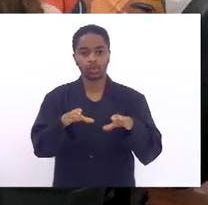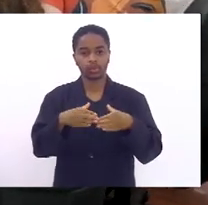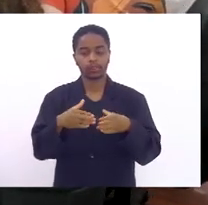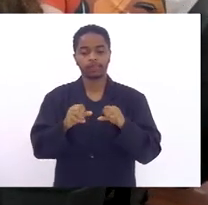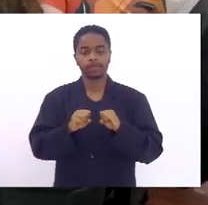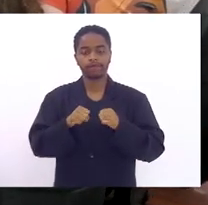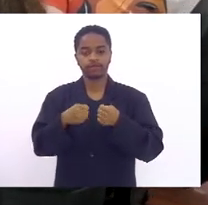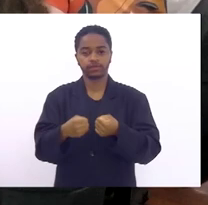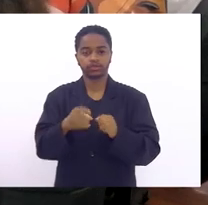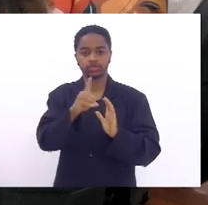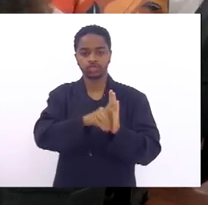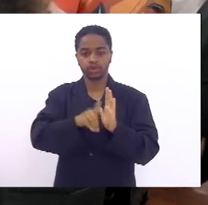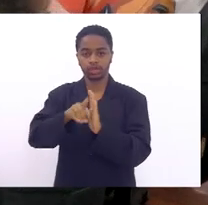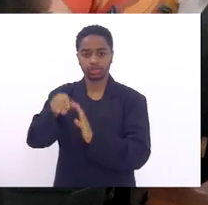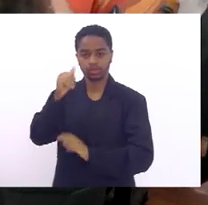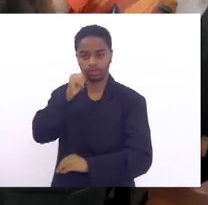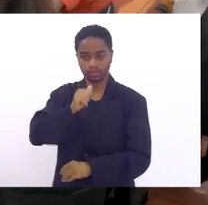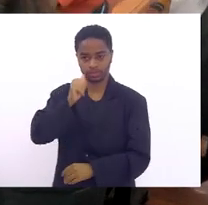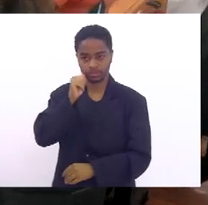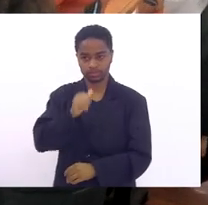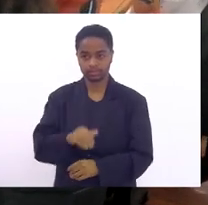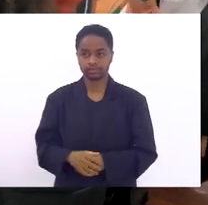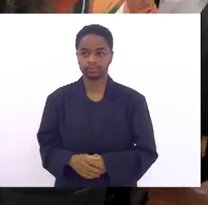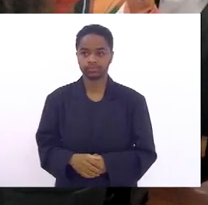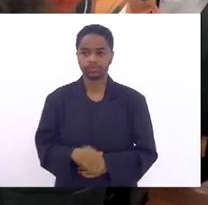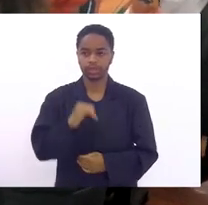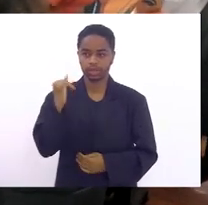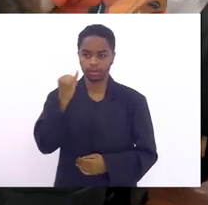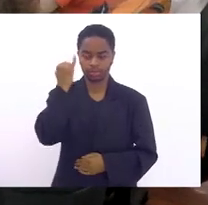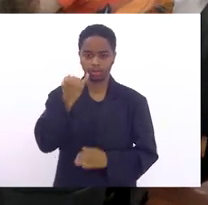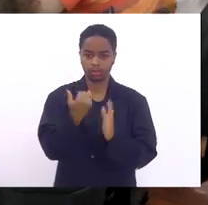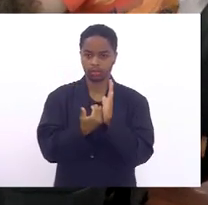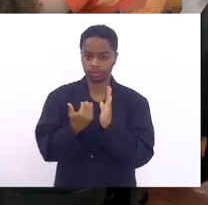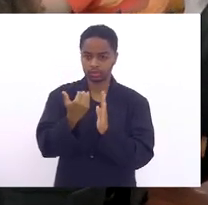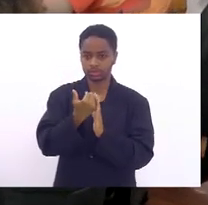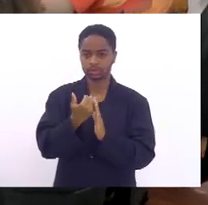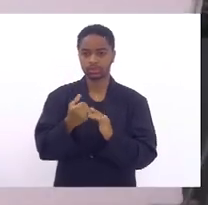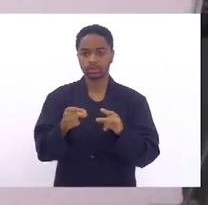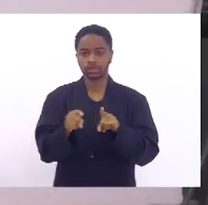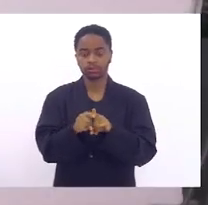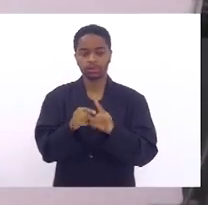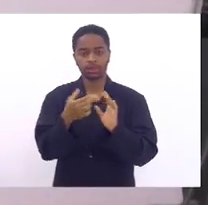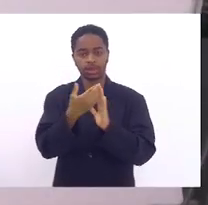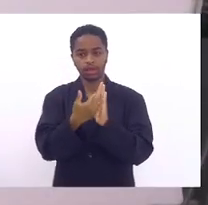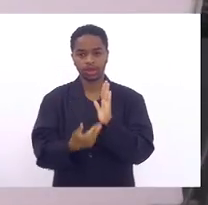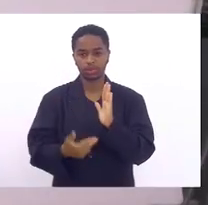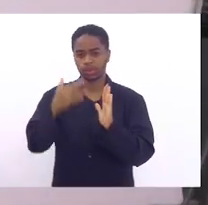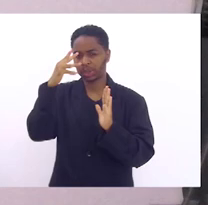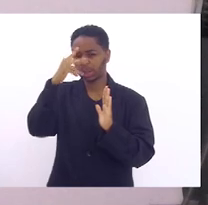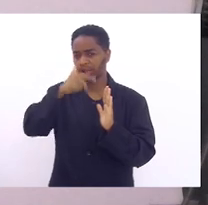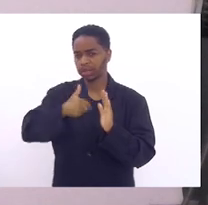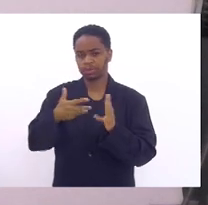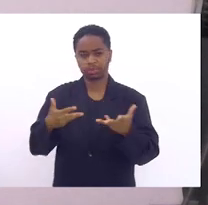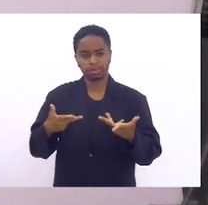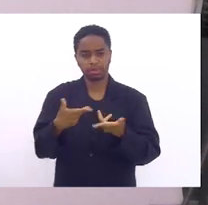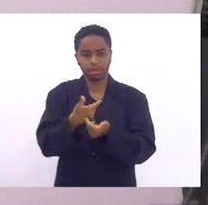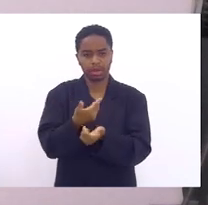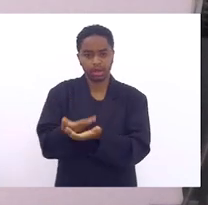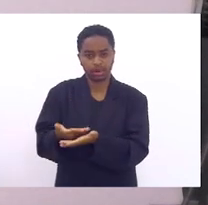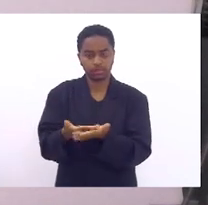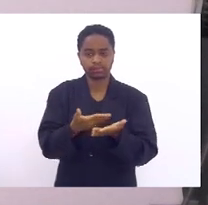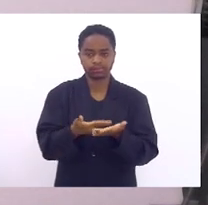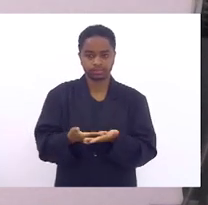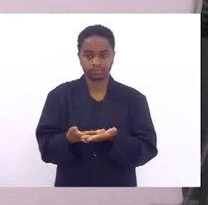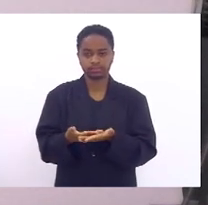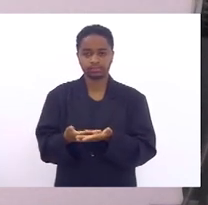dos direitos da mulher e tão importante esse relatório lindo é um estudo maravilhoso um